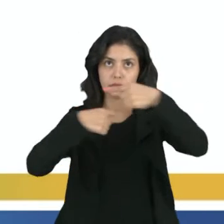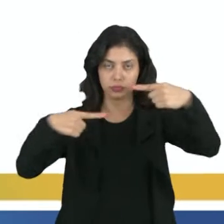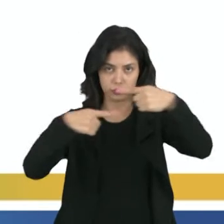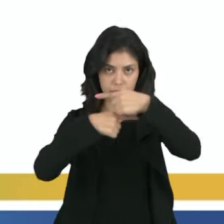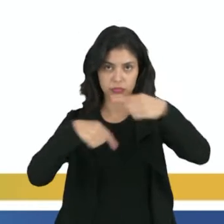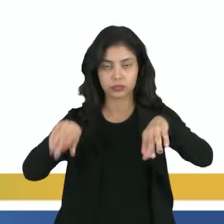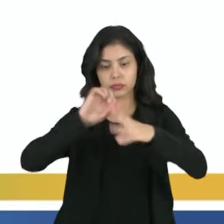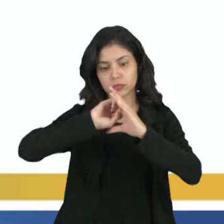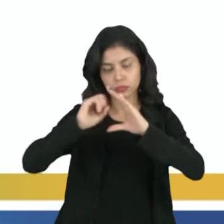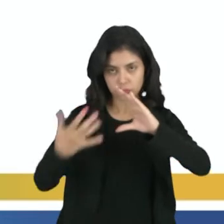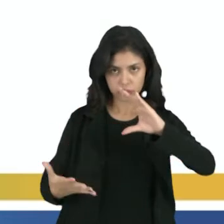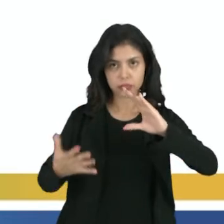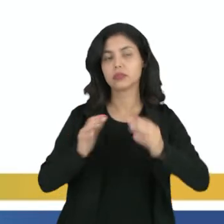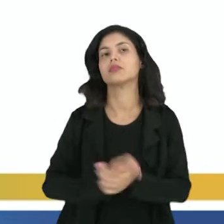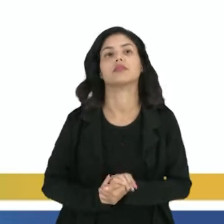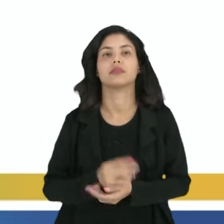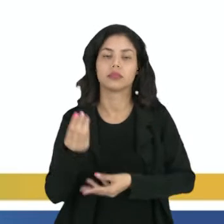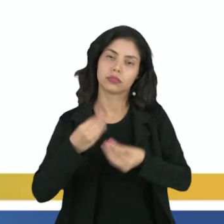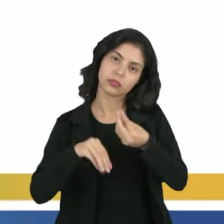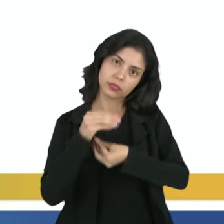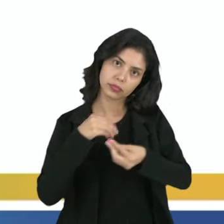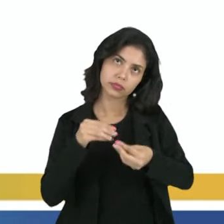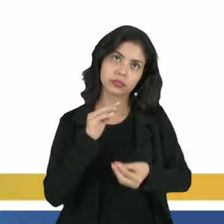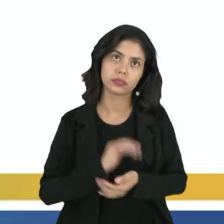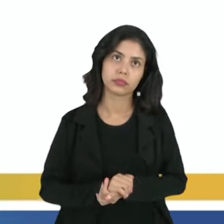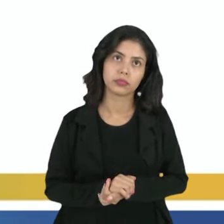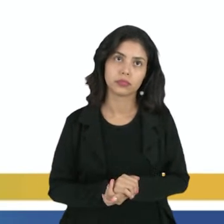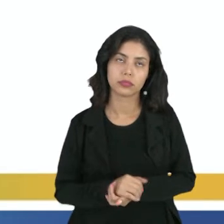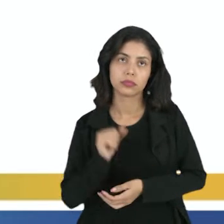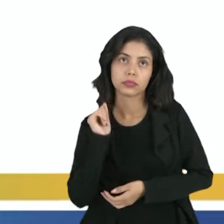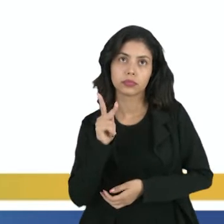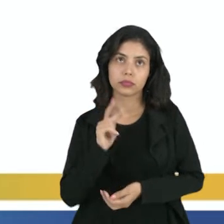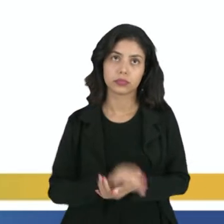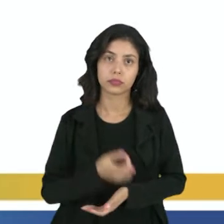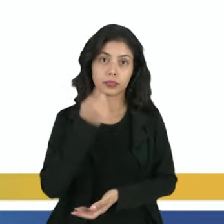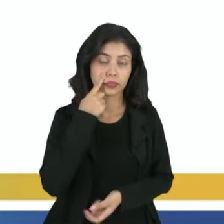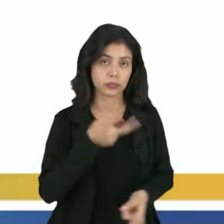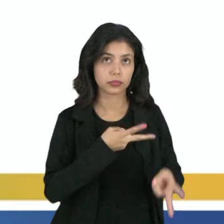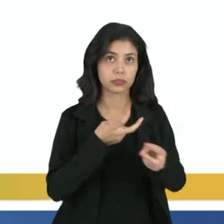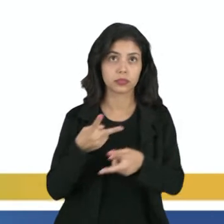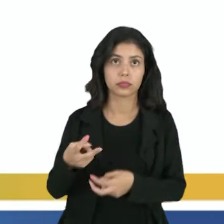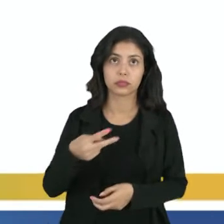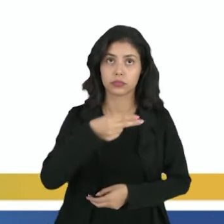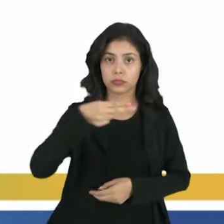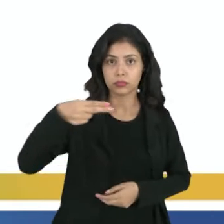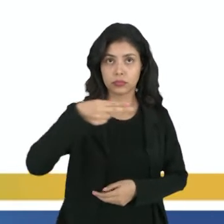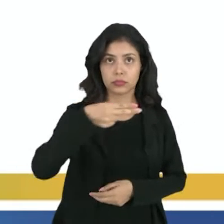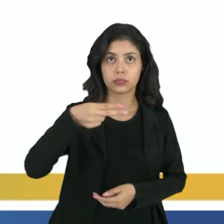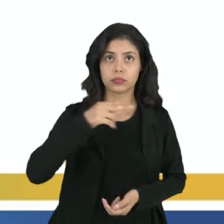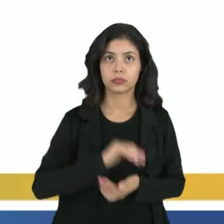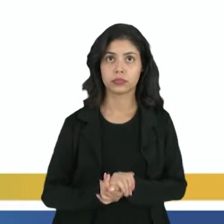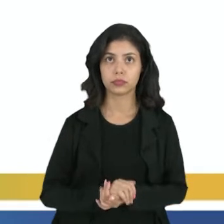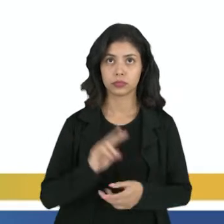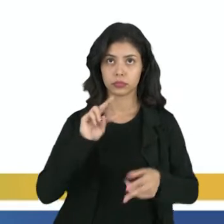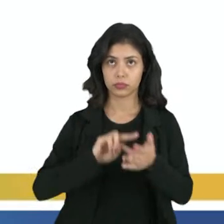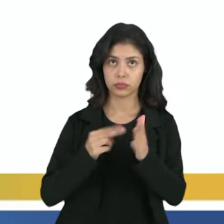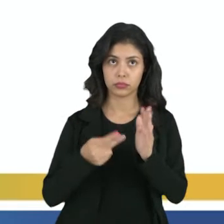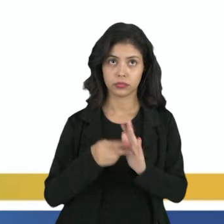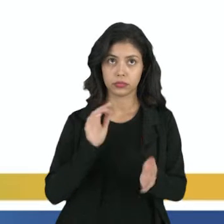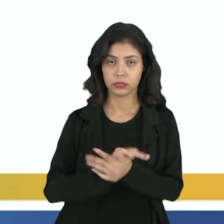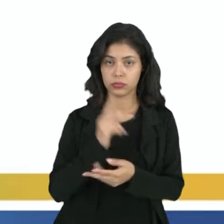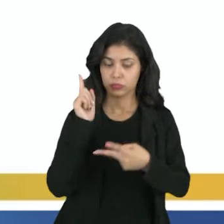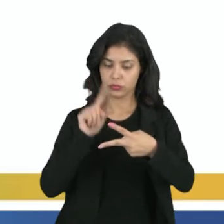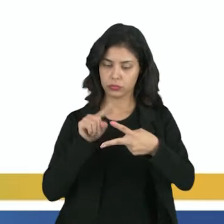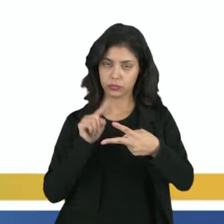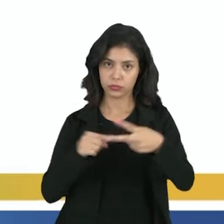representa e caracteriza essas reações, ok? Note que a seta dupla significa que a reação ocorre